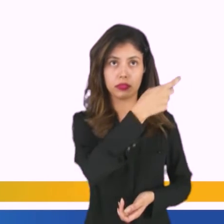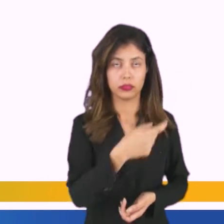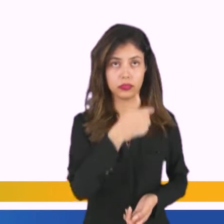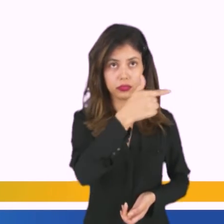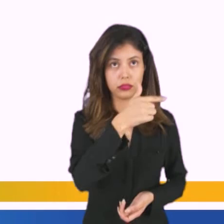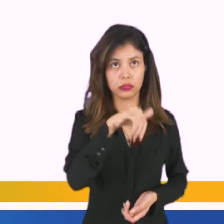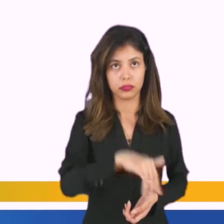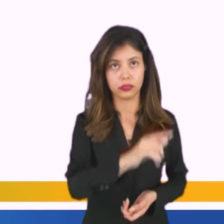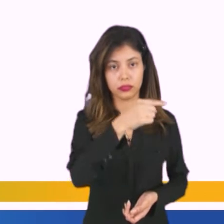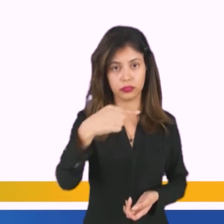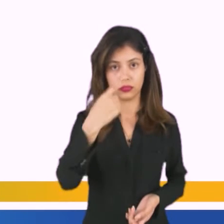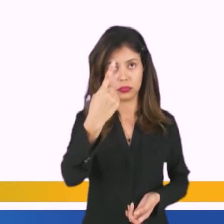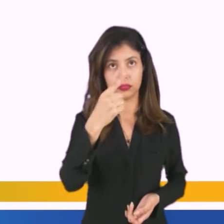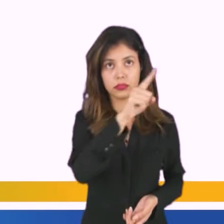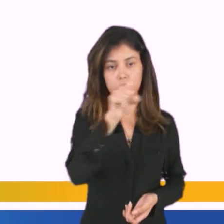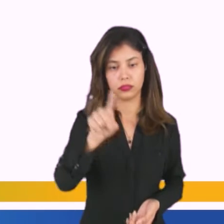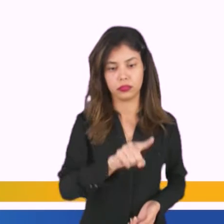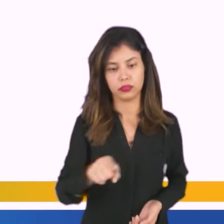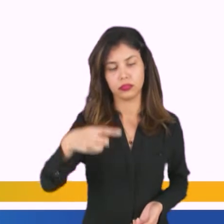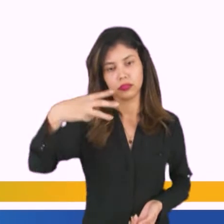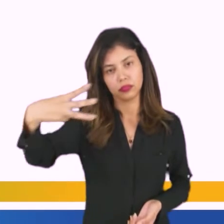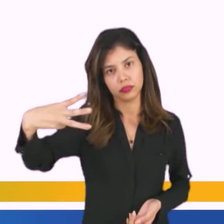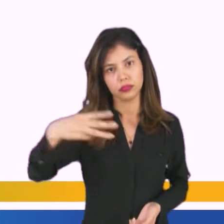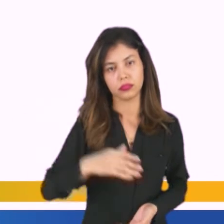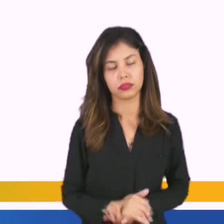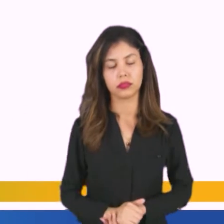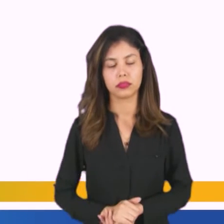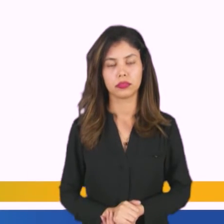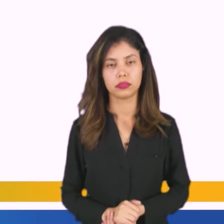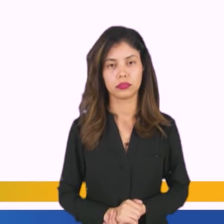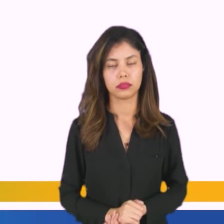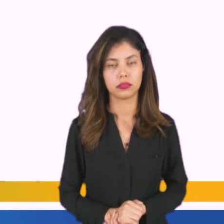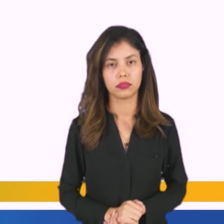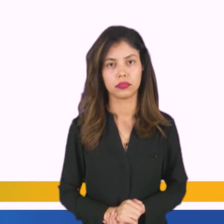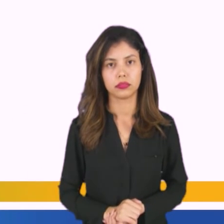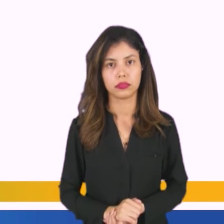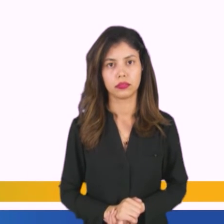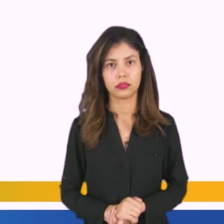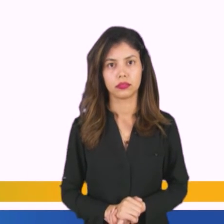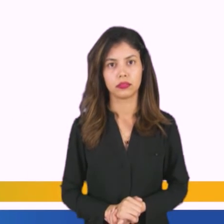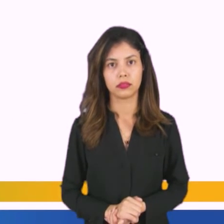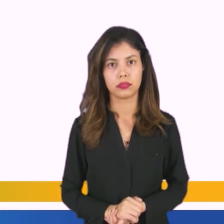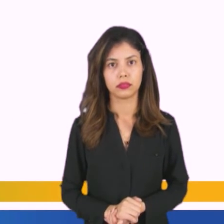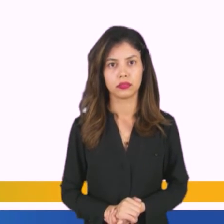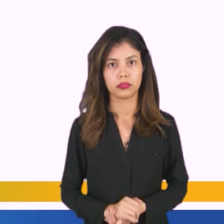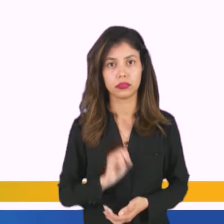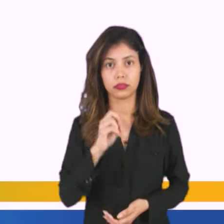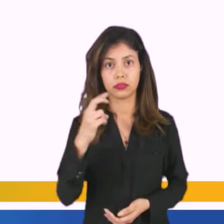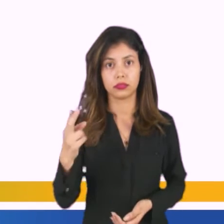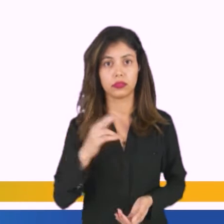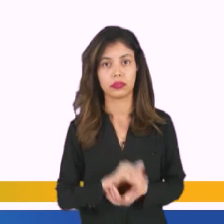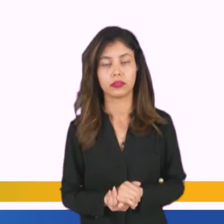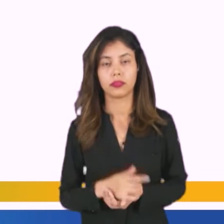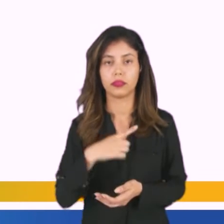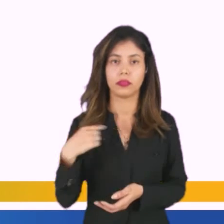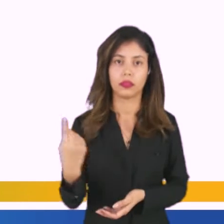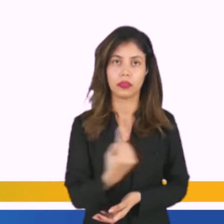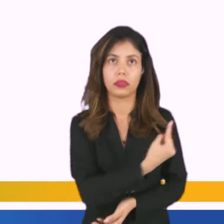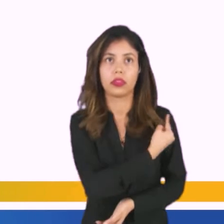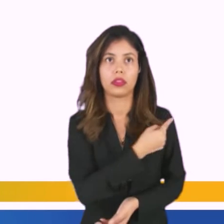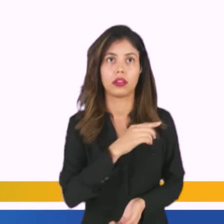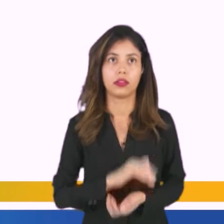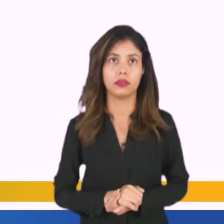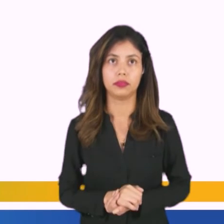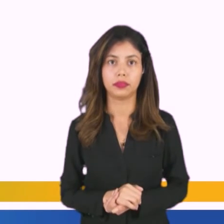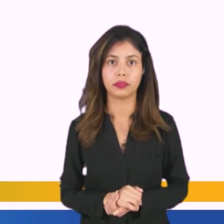x igual a 2, y igual a menos 1 e z igual a 3. Ou seja, nós temos